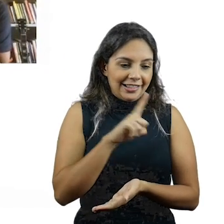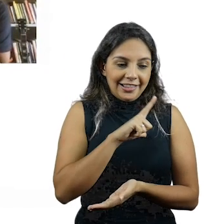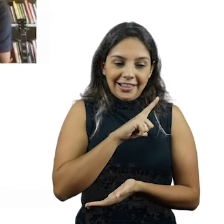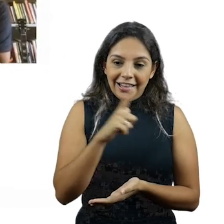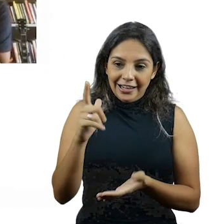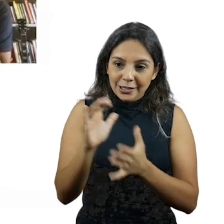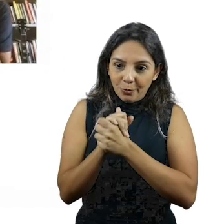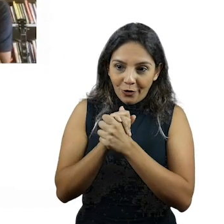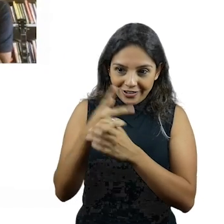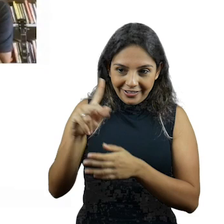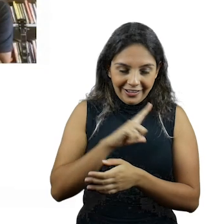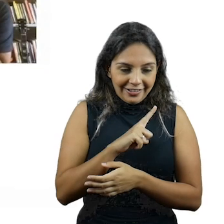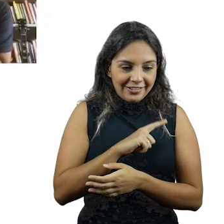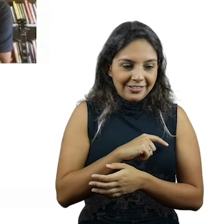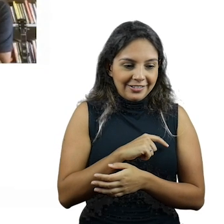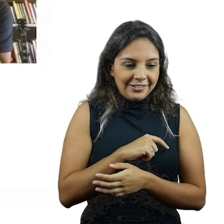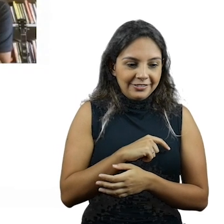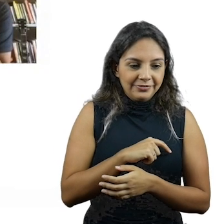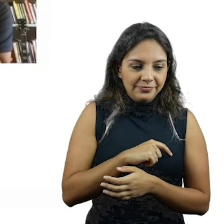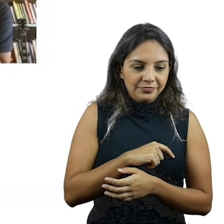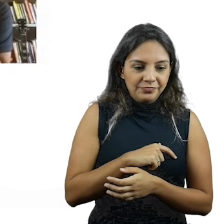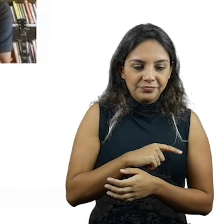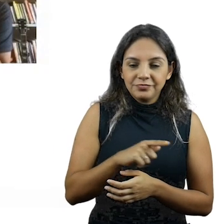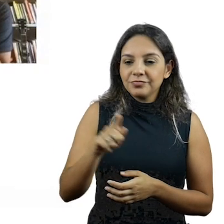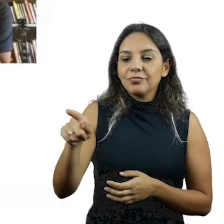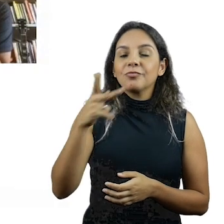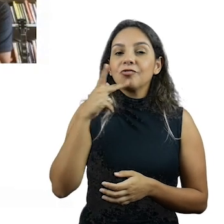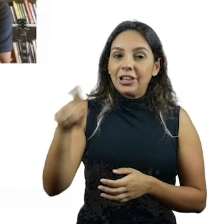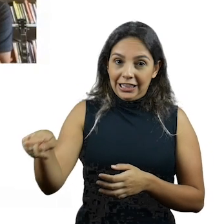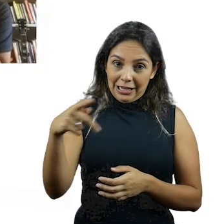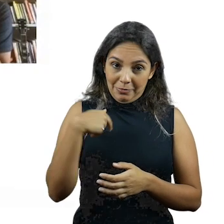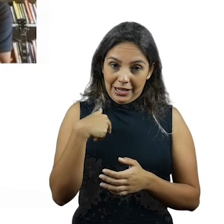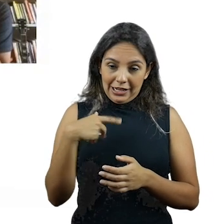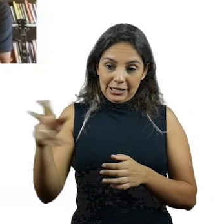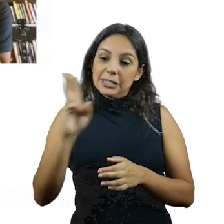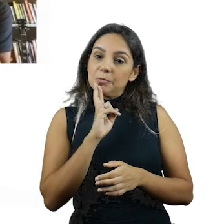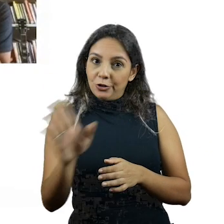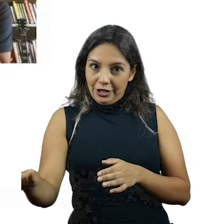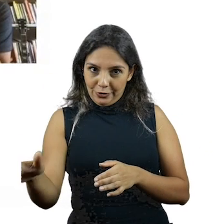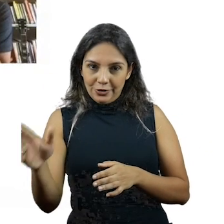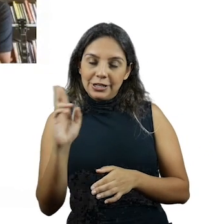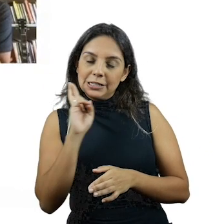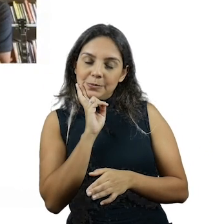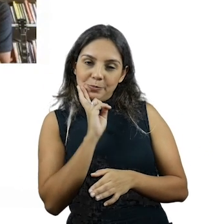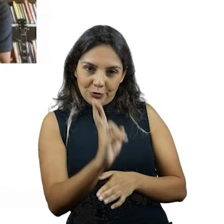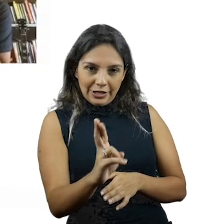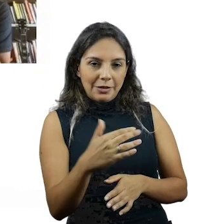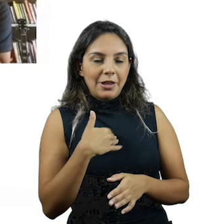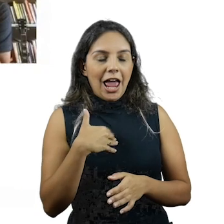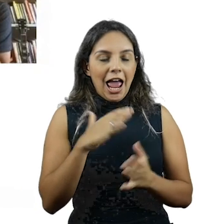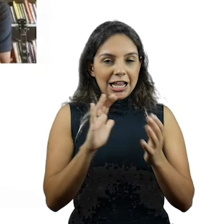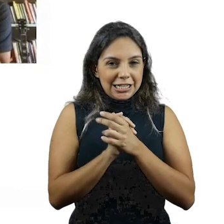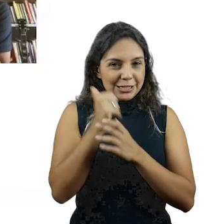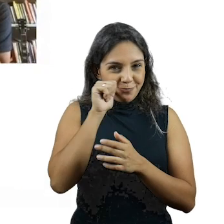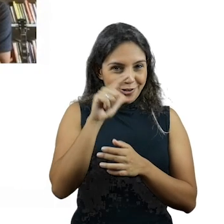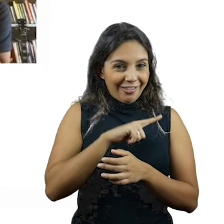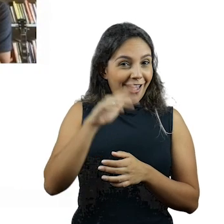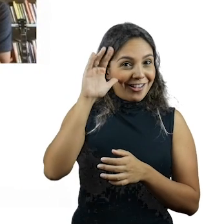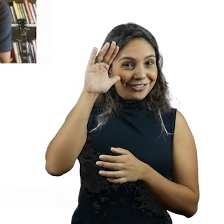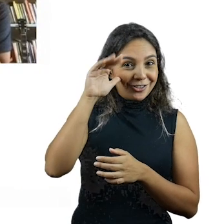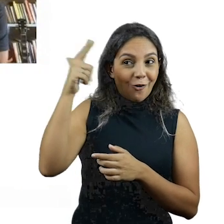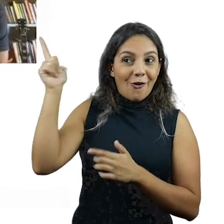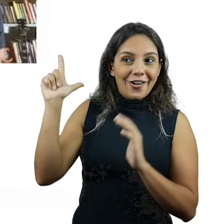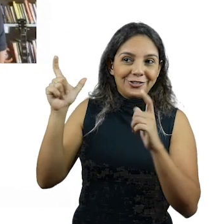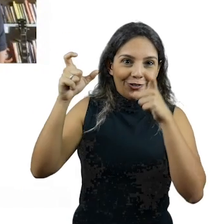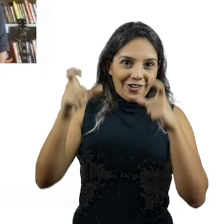mais tarde. Ela está assistindo, mas ela está em outro cômodo aqui. Daqui a pouco é capaz dela vir aqui. Ô Malu, se ela se animar. finge que você